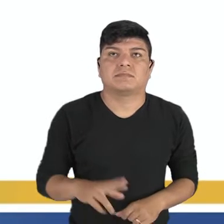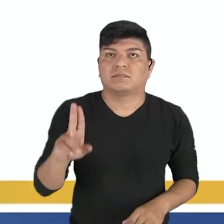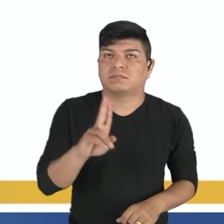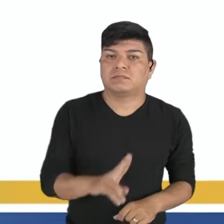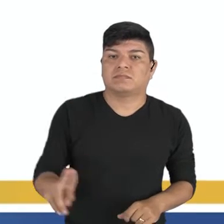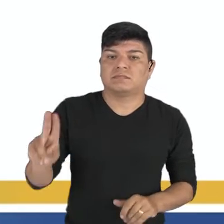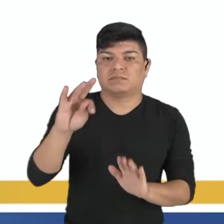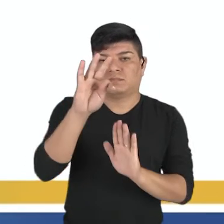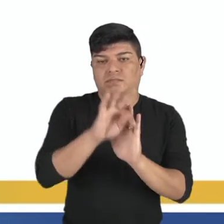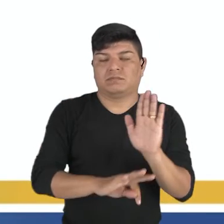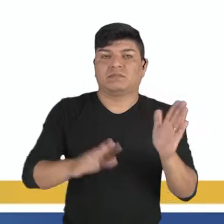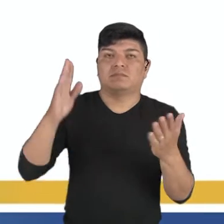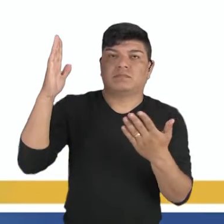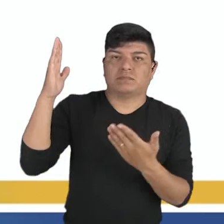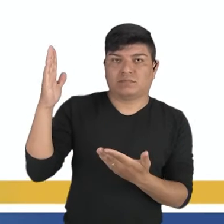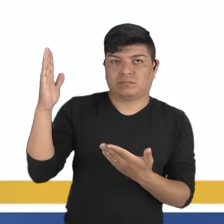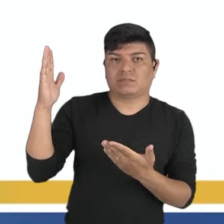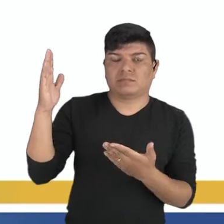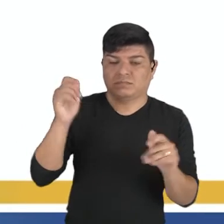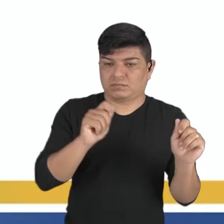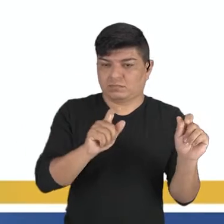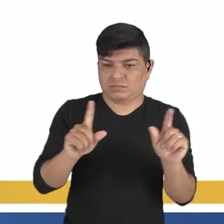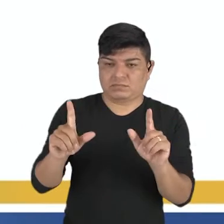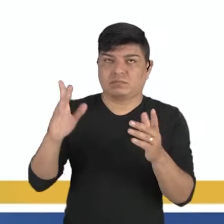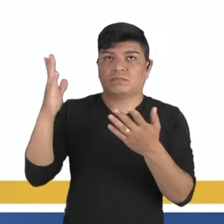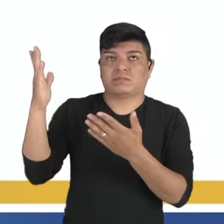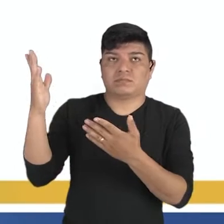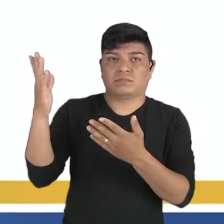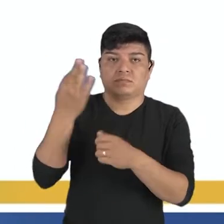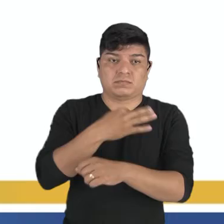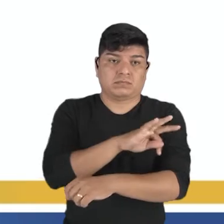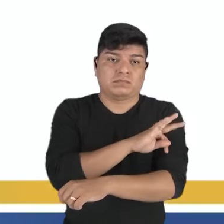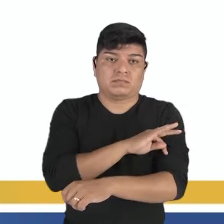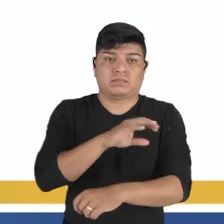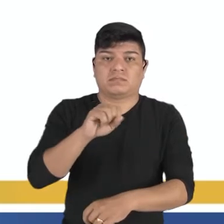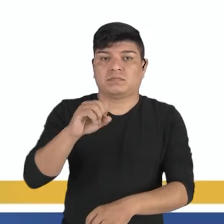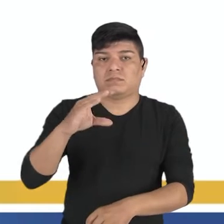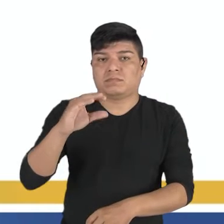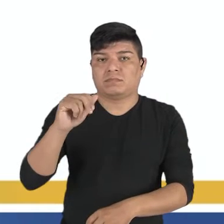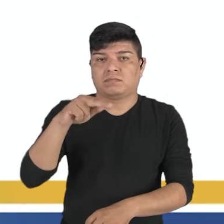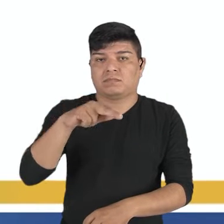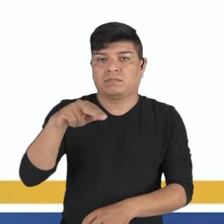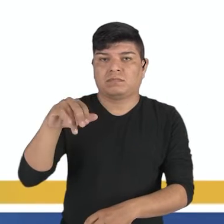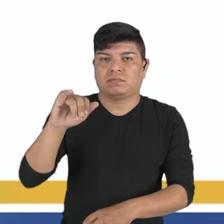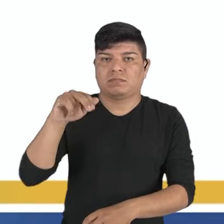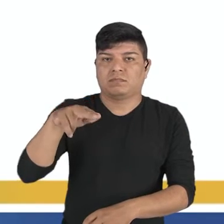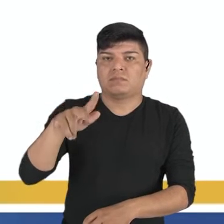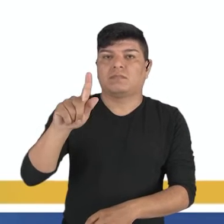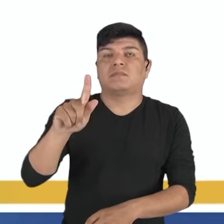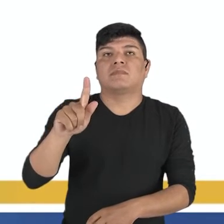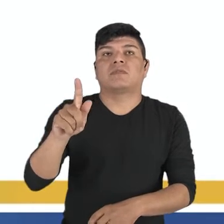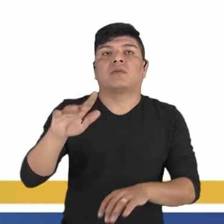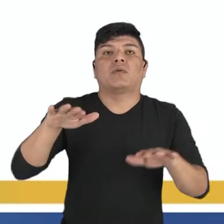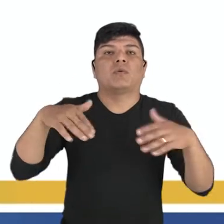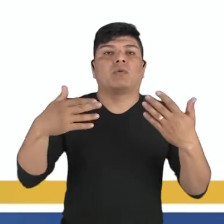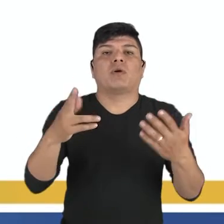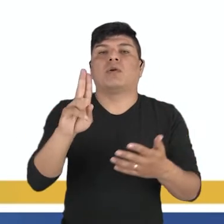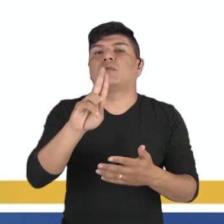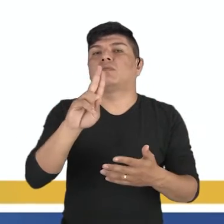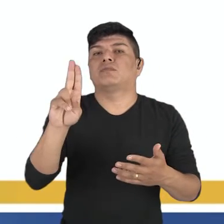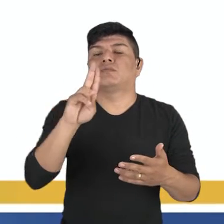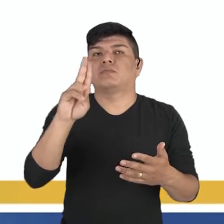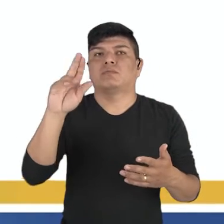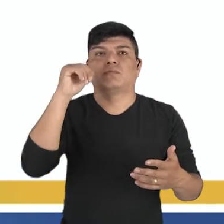Usando o mesmo texto e a técnica scanning, procurem aí para mim qual o nome da editora